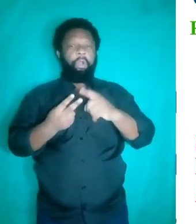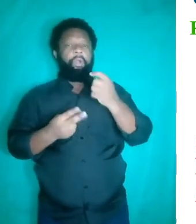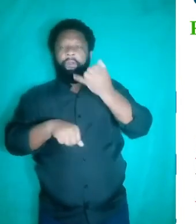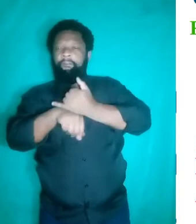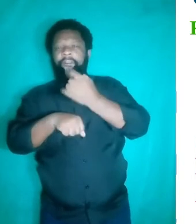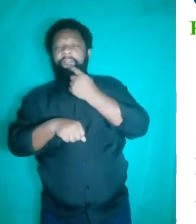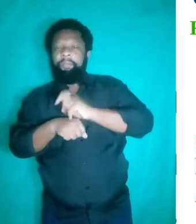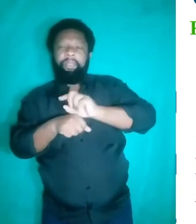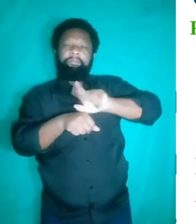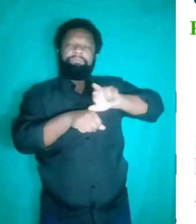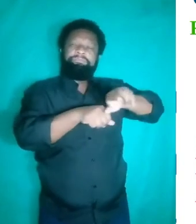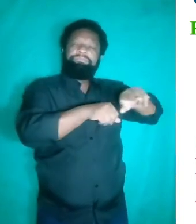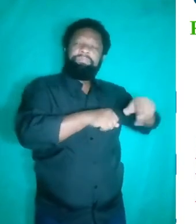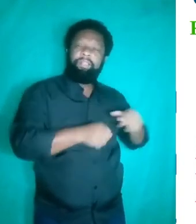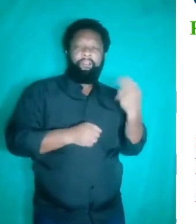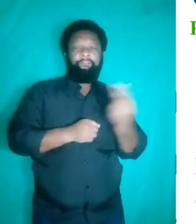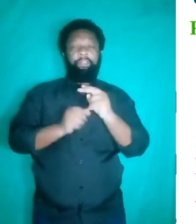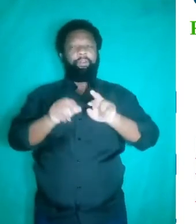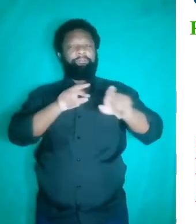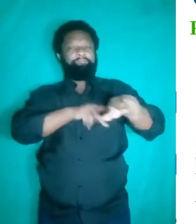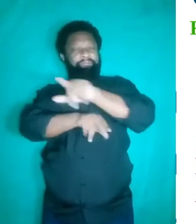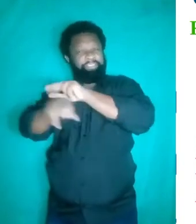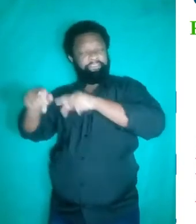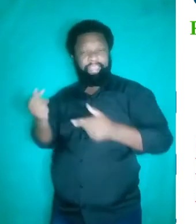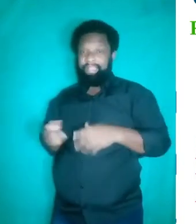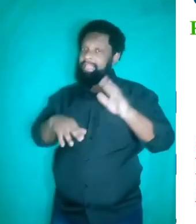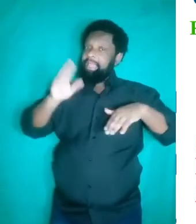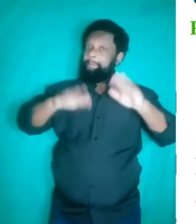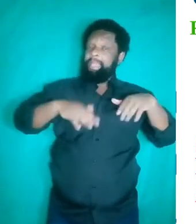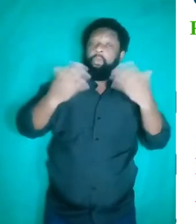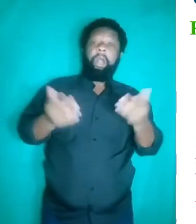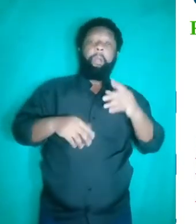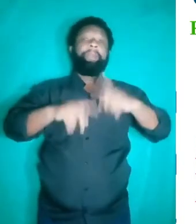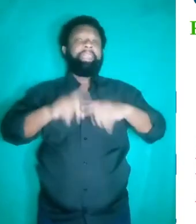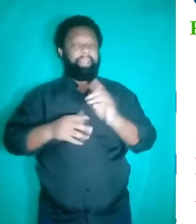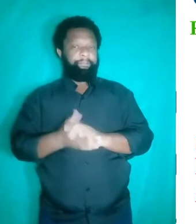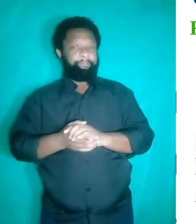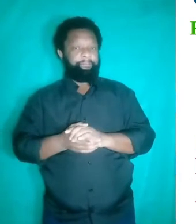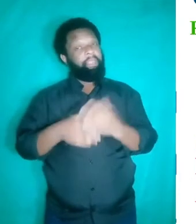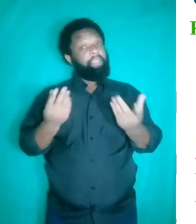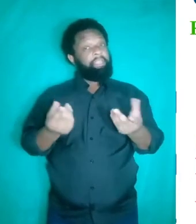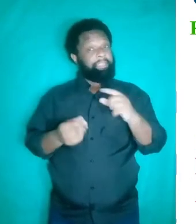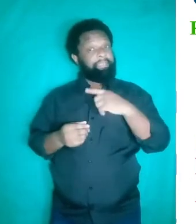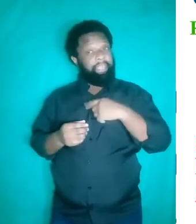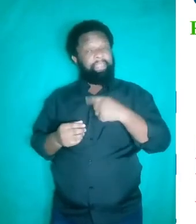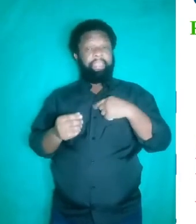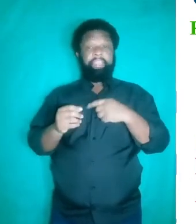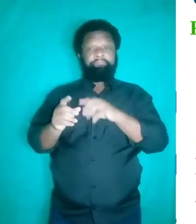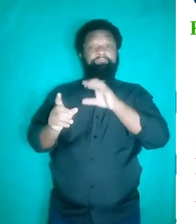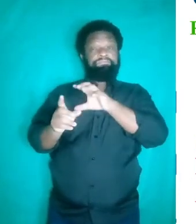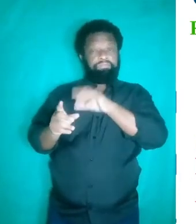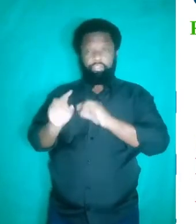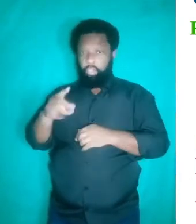outro, cobre outro, cada um deles você tem um valor completamente diferente, tá? Então depende muito do material que você está usando. É a única coisa